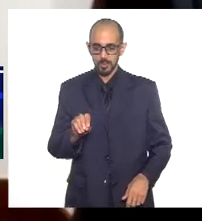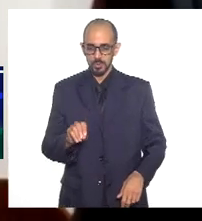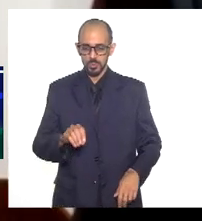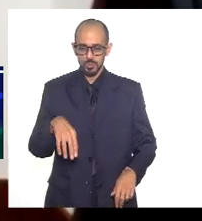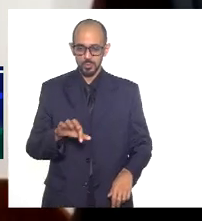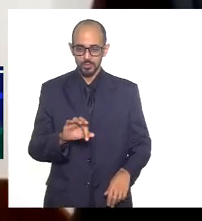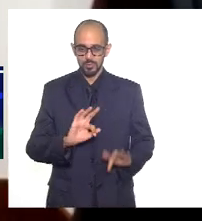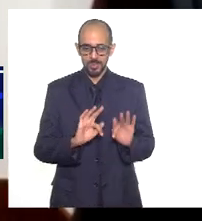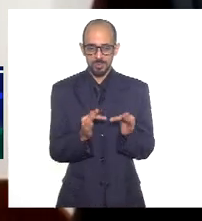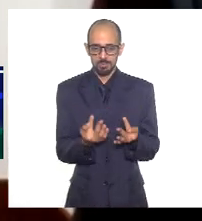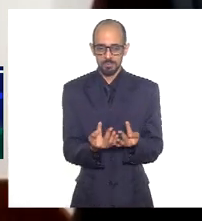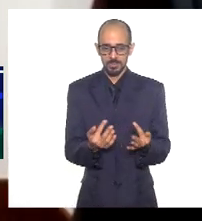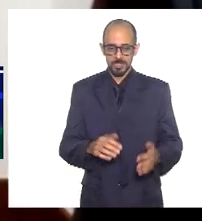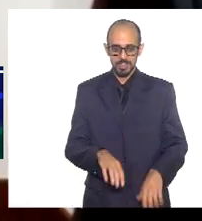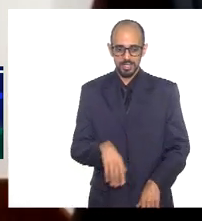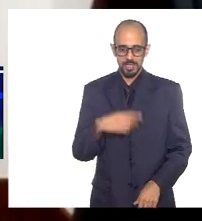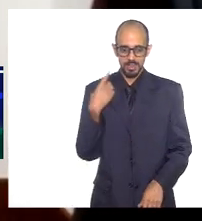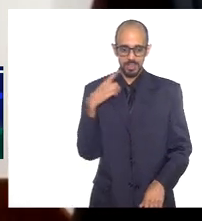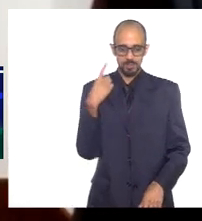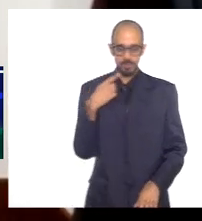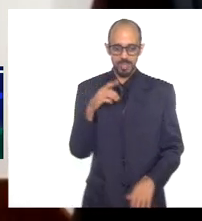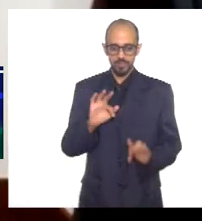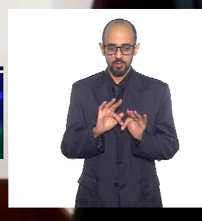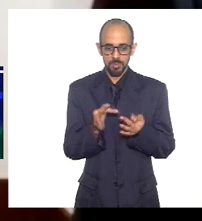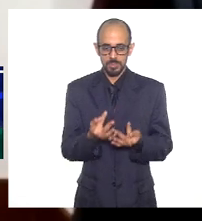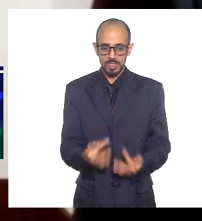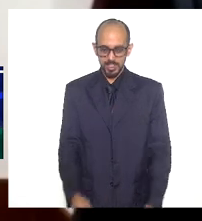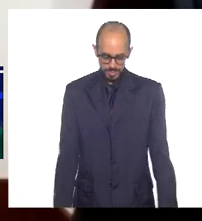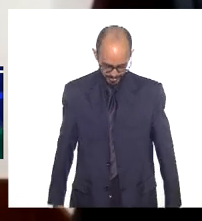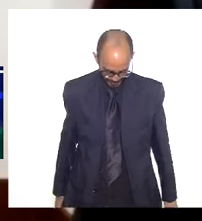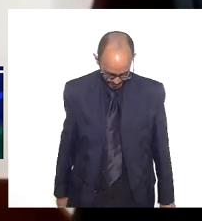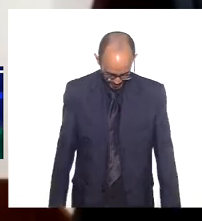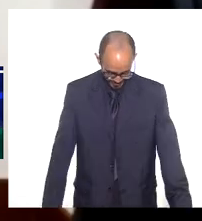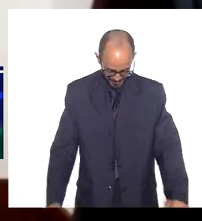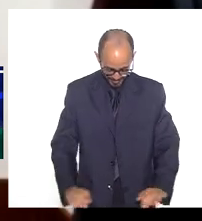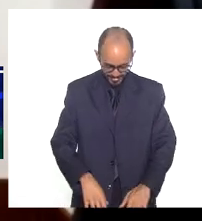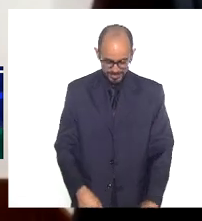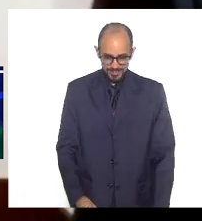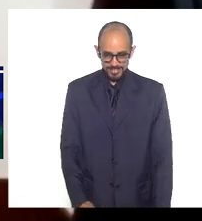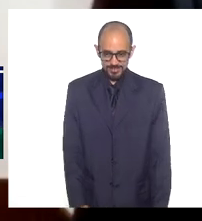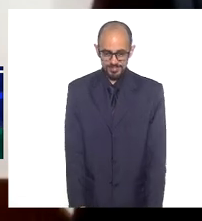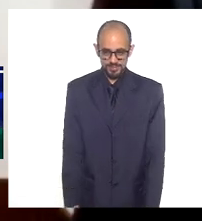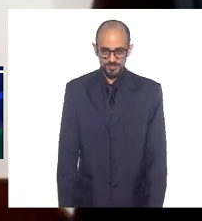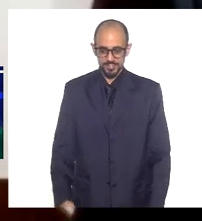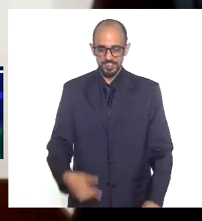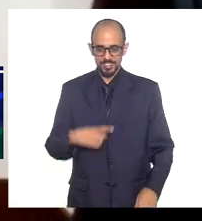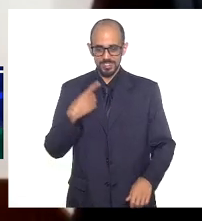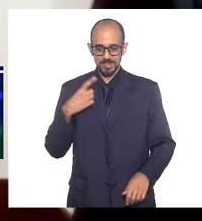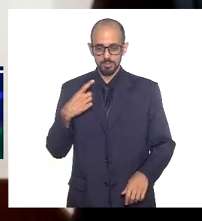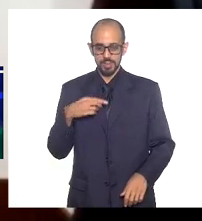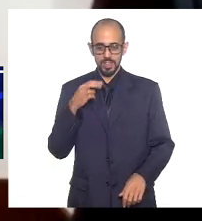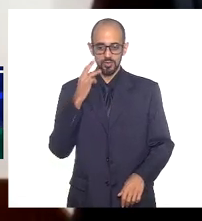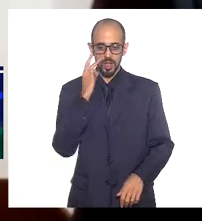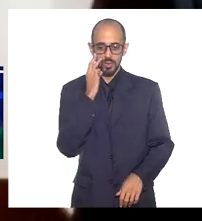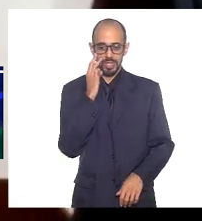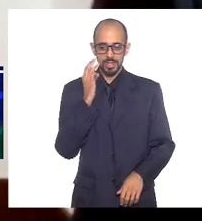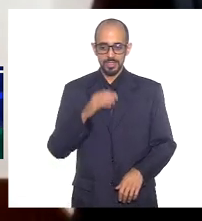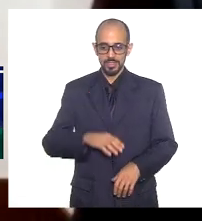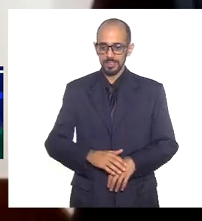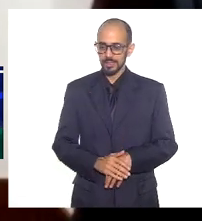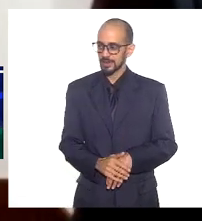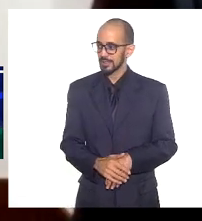deputado Vandro Família deputado Valdeci deputado Carneiro